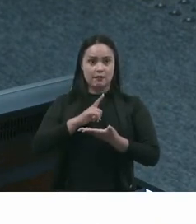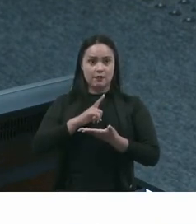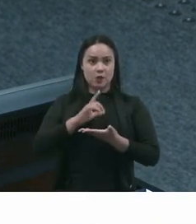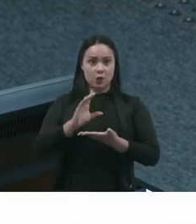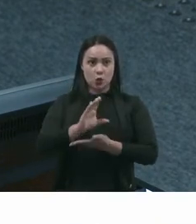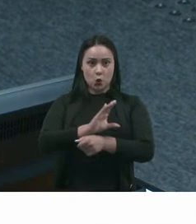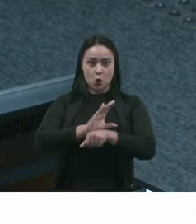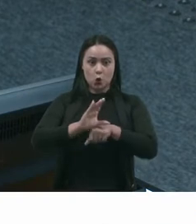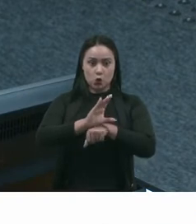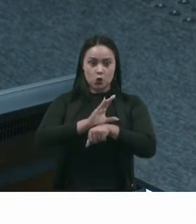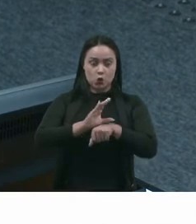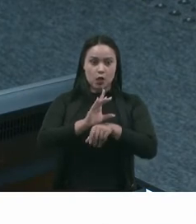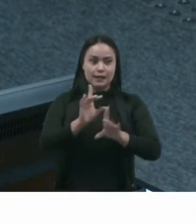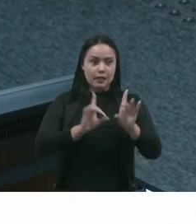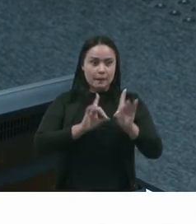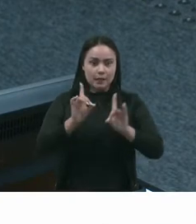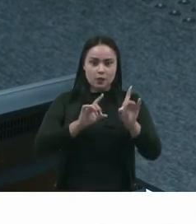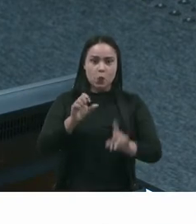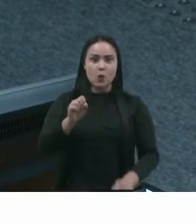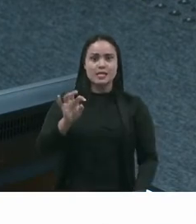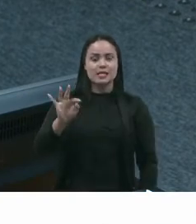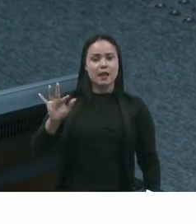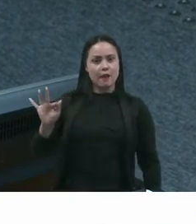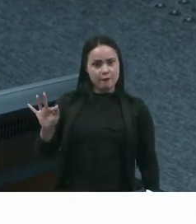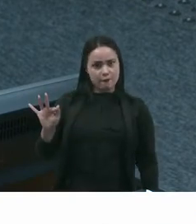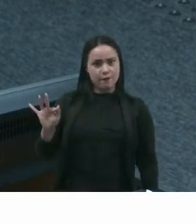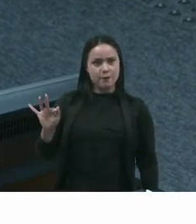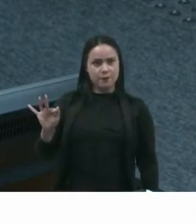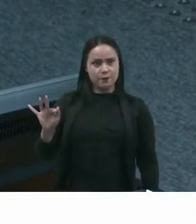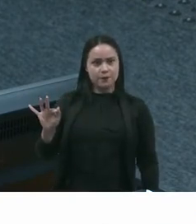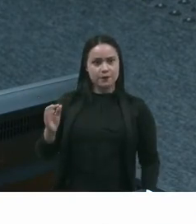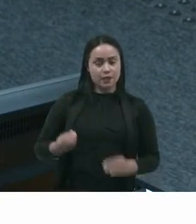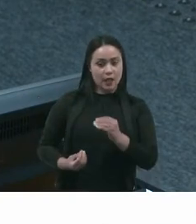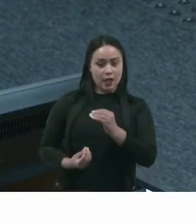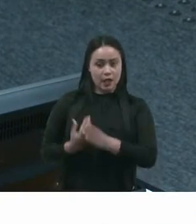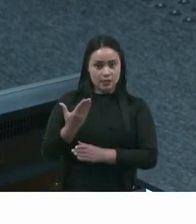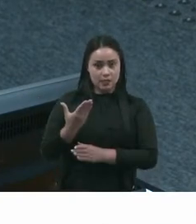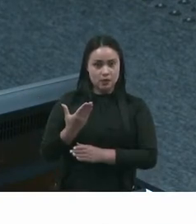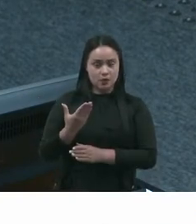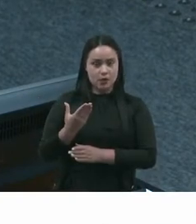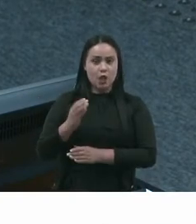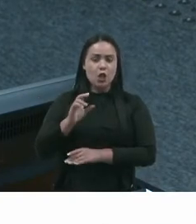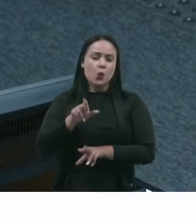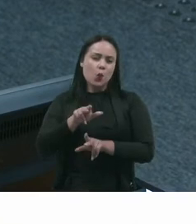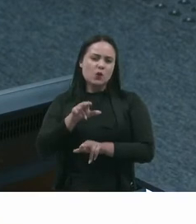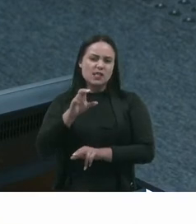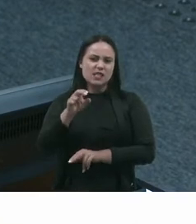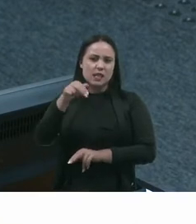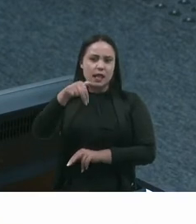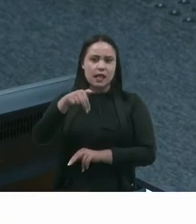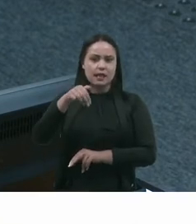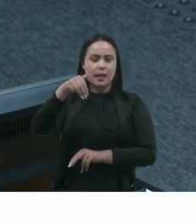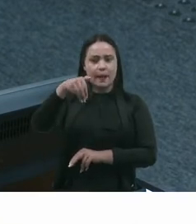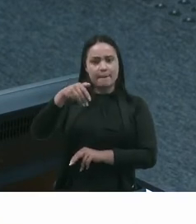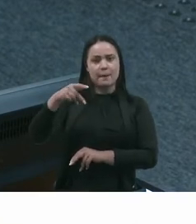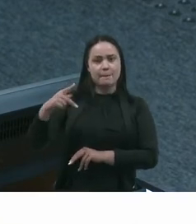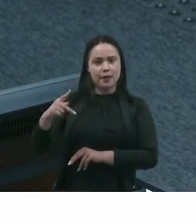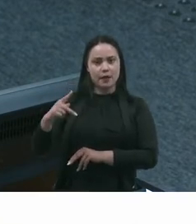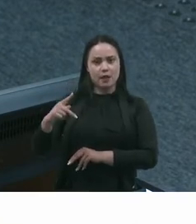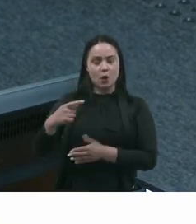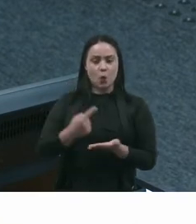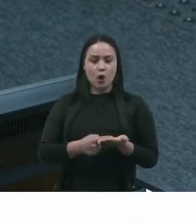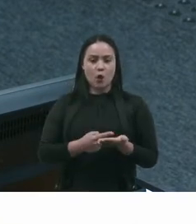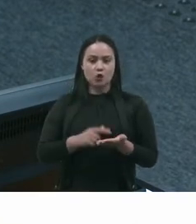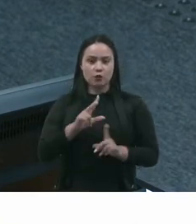constitucionalidade discutida no Supremo, na ocasião de sua criação, assim como o CNMP, o acórdão vencedor